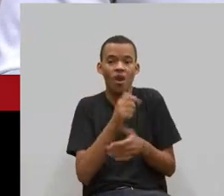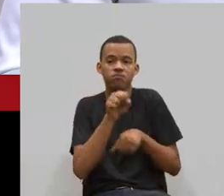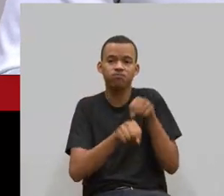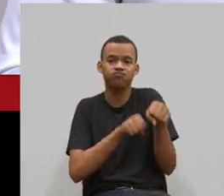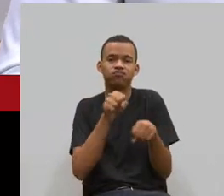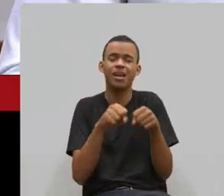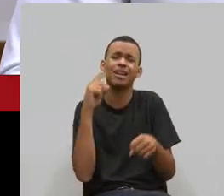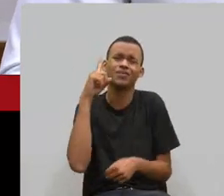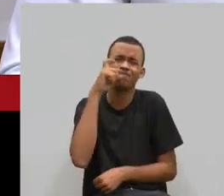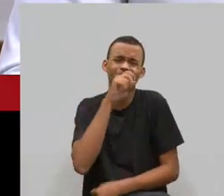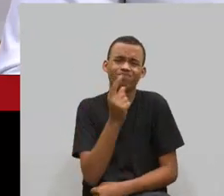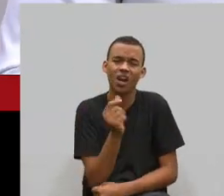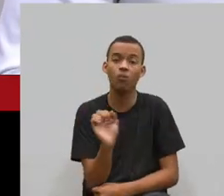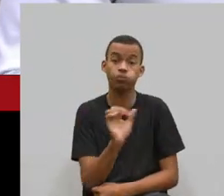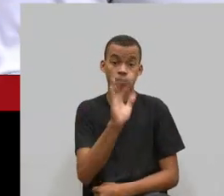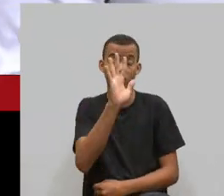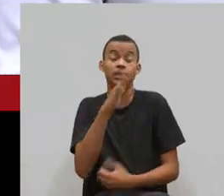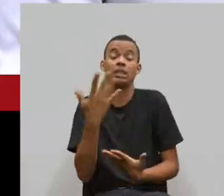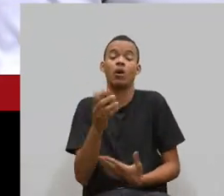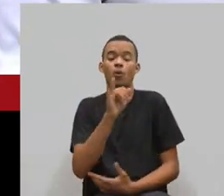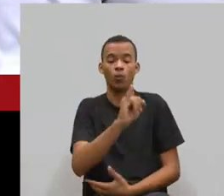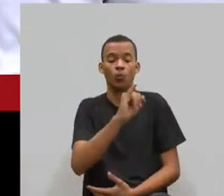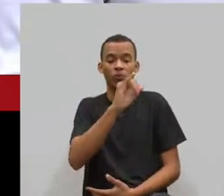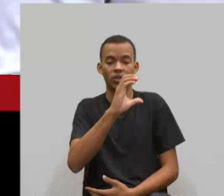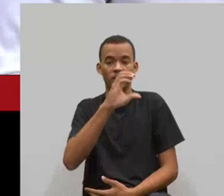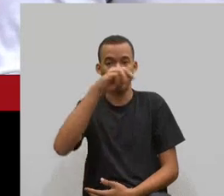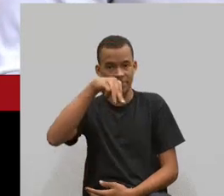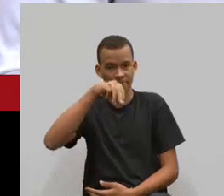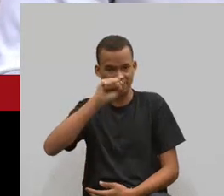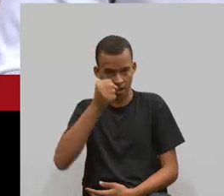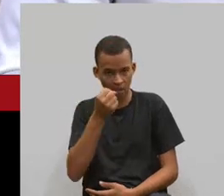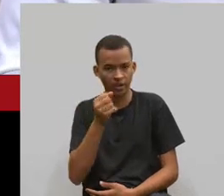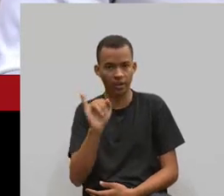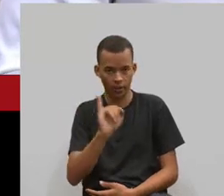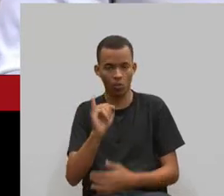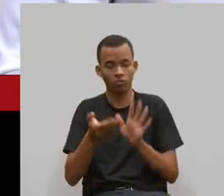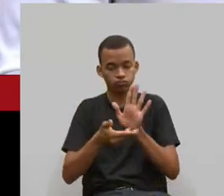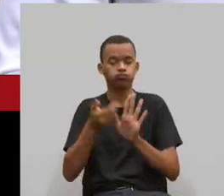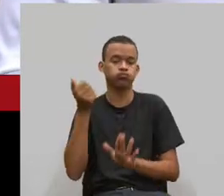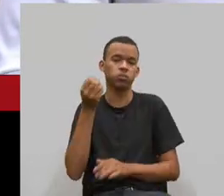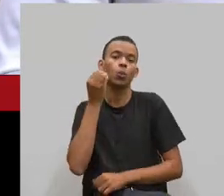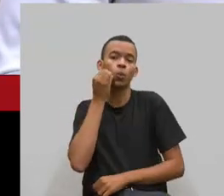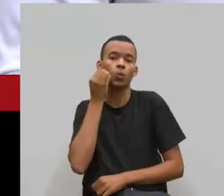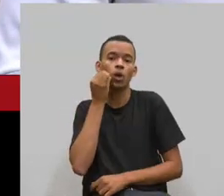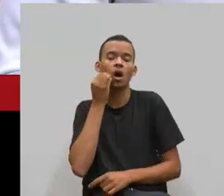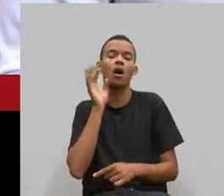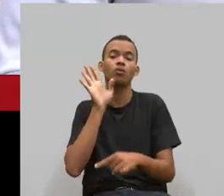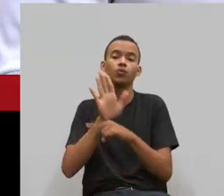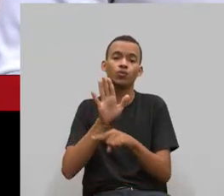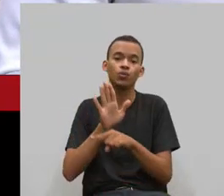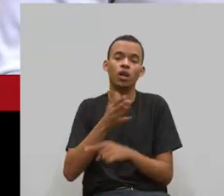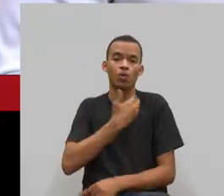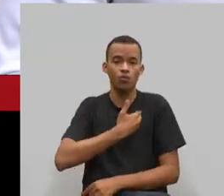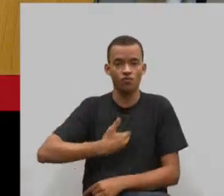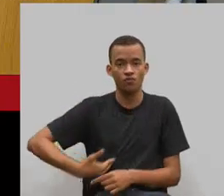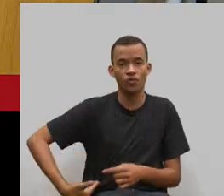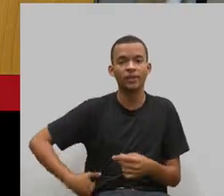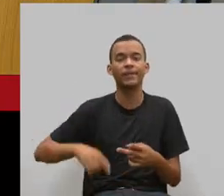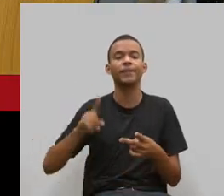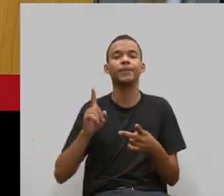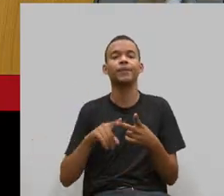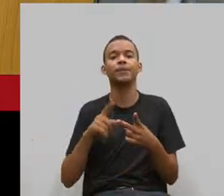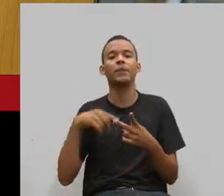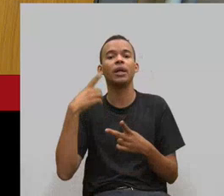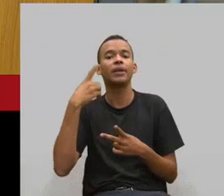Legislativa e essa audiência pública aqui hoje Visa justamente sensibilizar o nosso Governador sensibilizar os